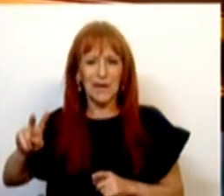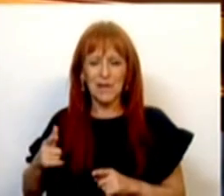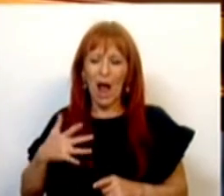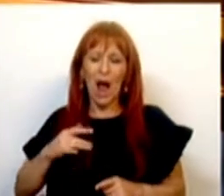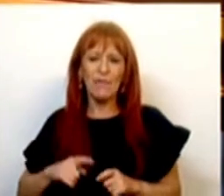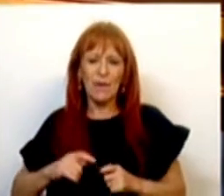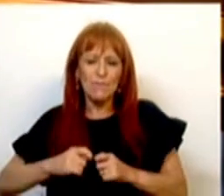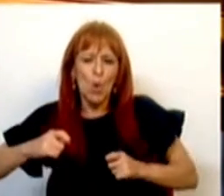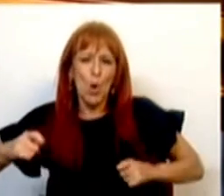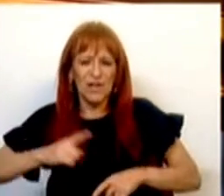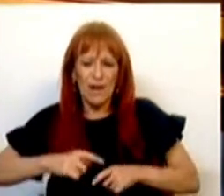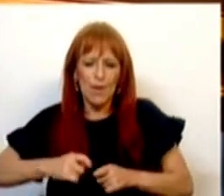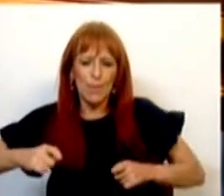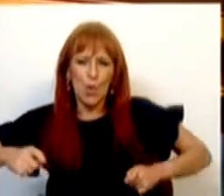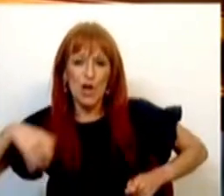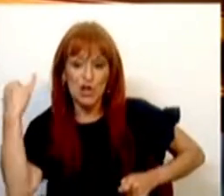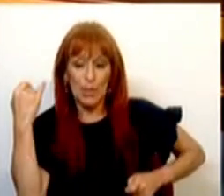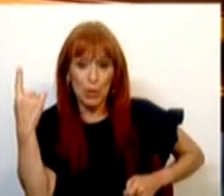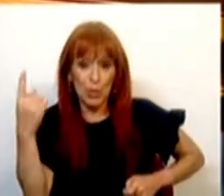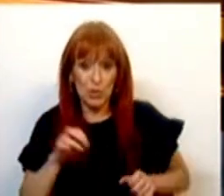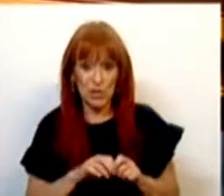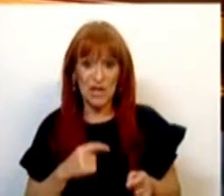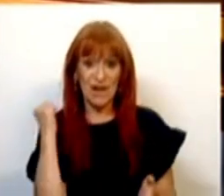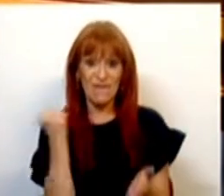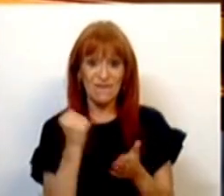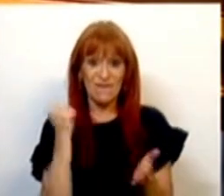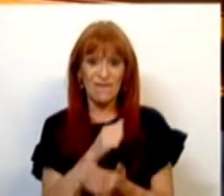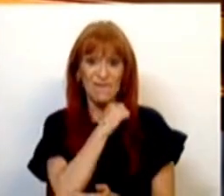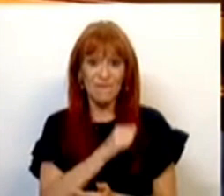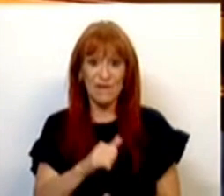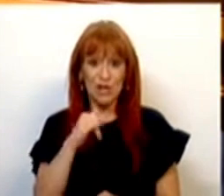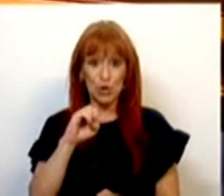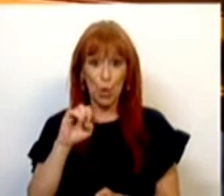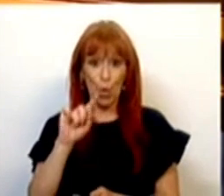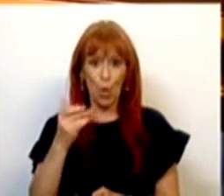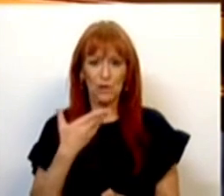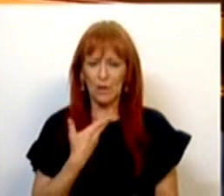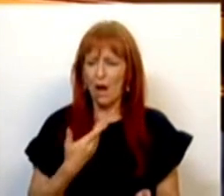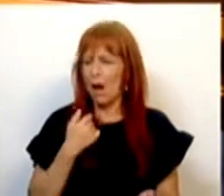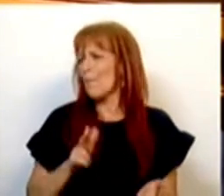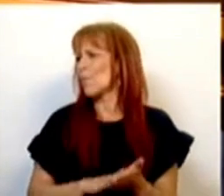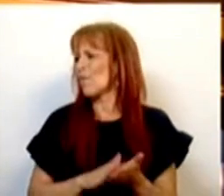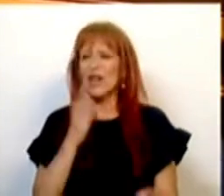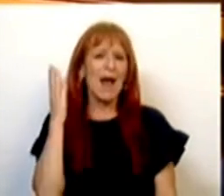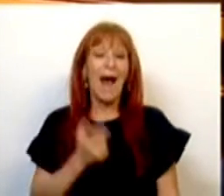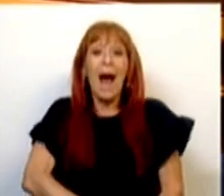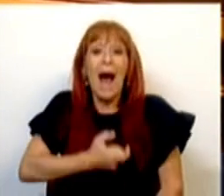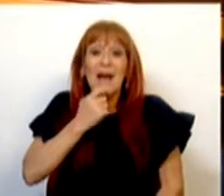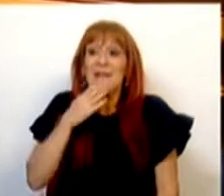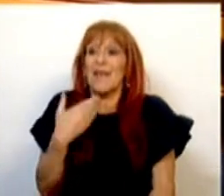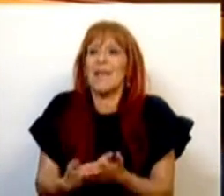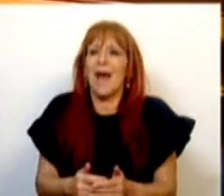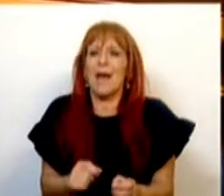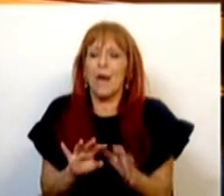querer prolongar no tempo um instrumento como os vistos Gold, que está comprovadíssimo, que apenas alimentam